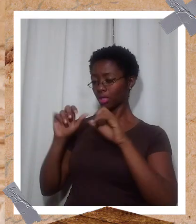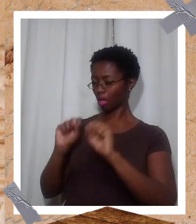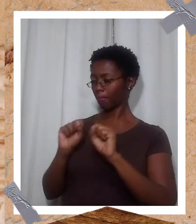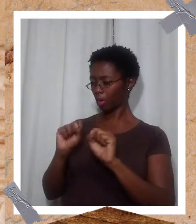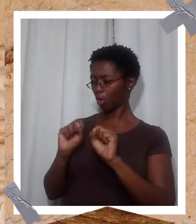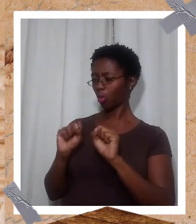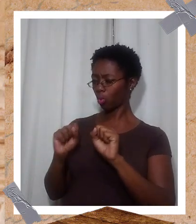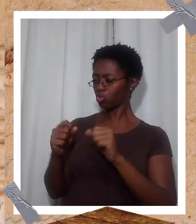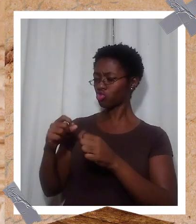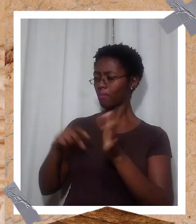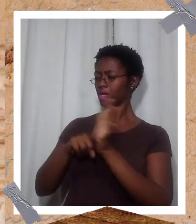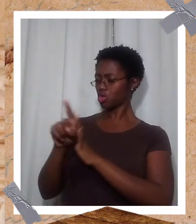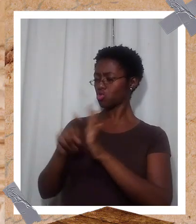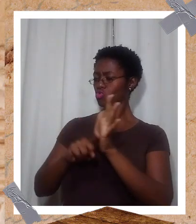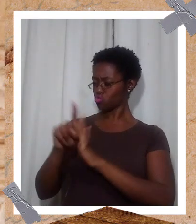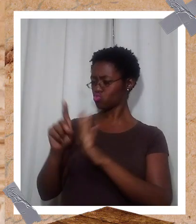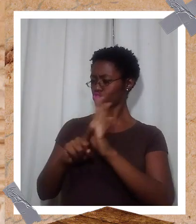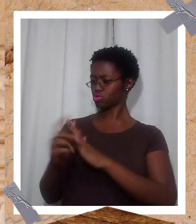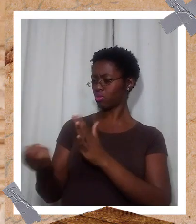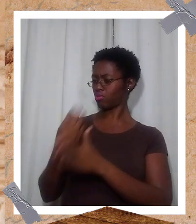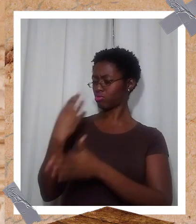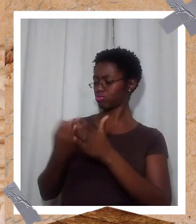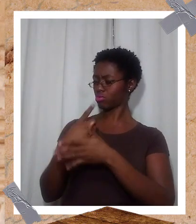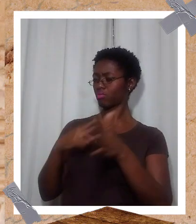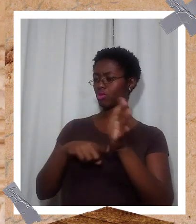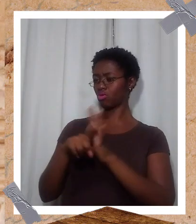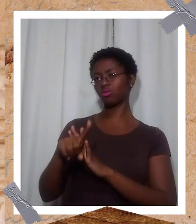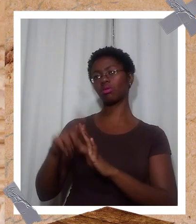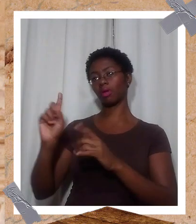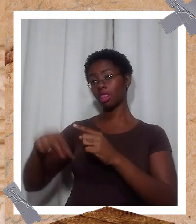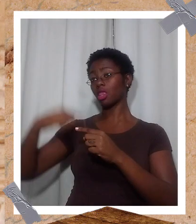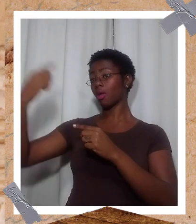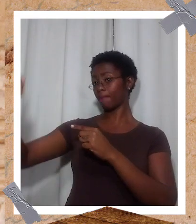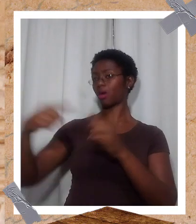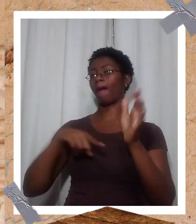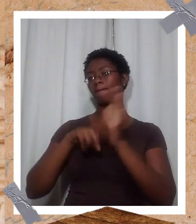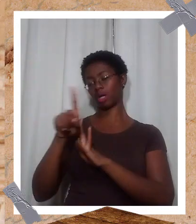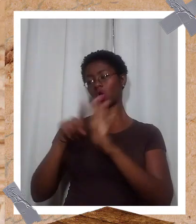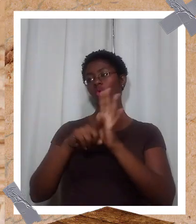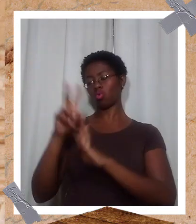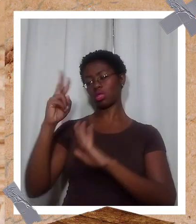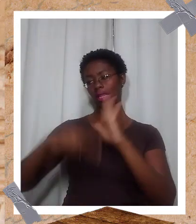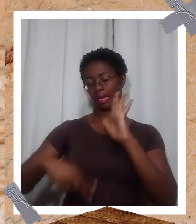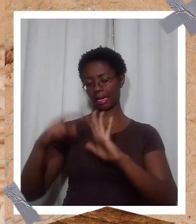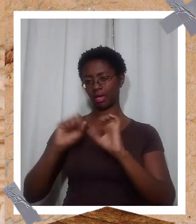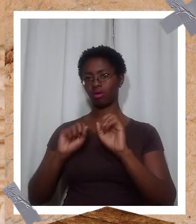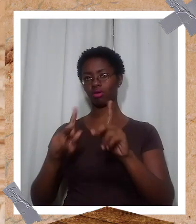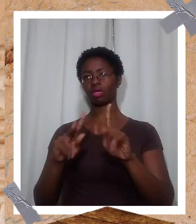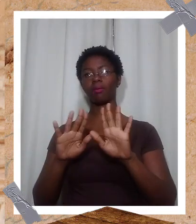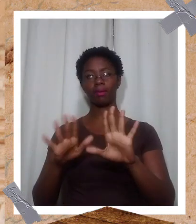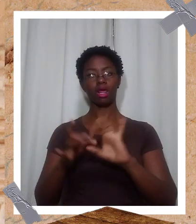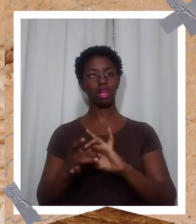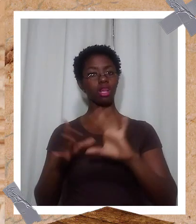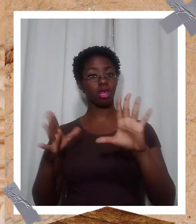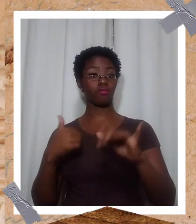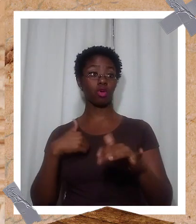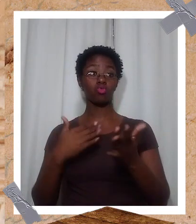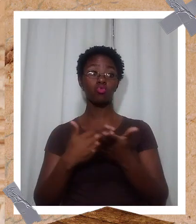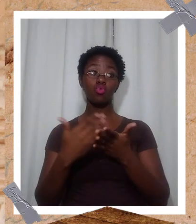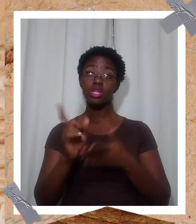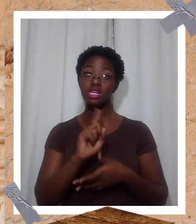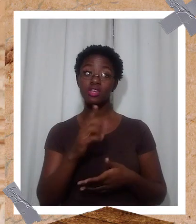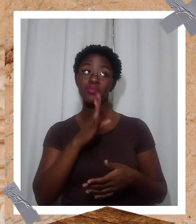bloco a gente consegue ler algumas, talvez 2 ou 3, mas eu queria deixar vocês à vontade, eu não falei isso no início,